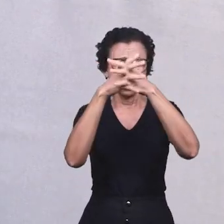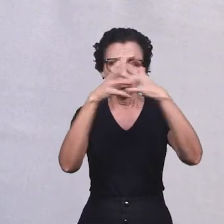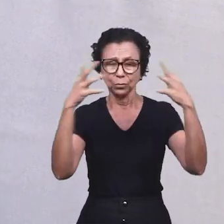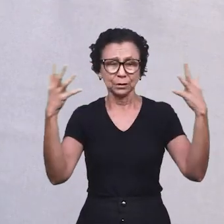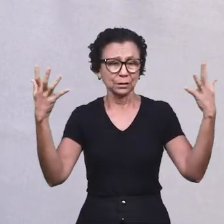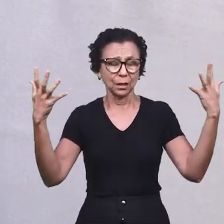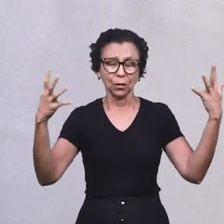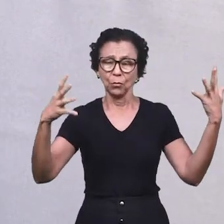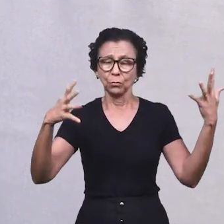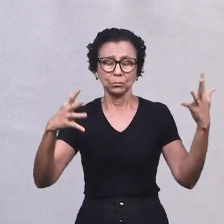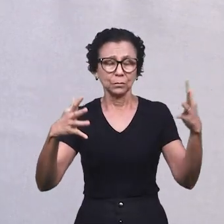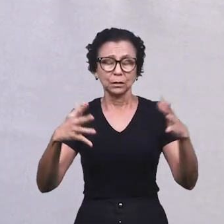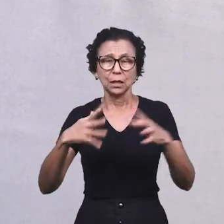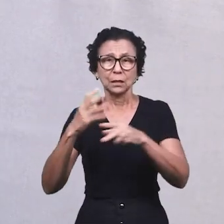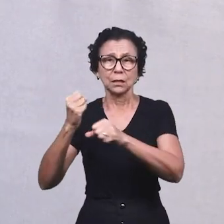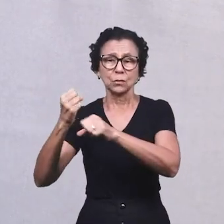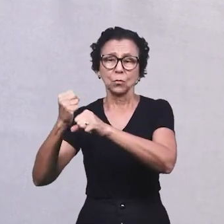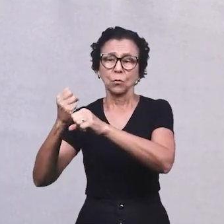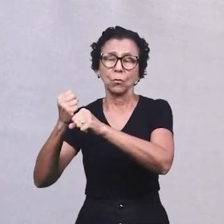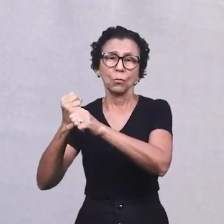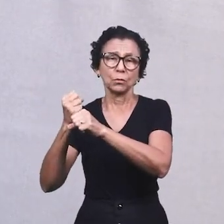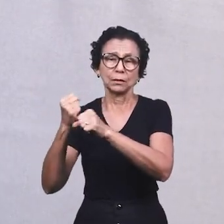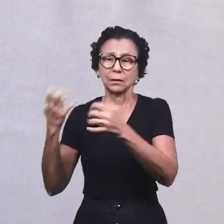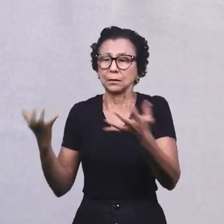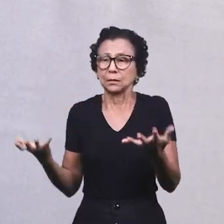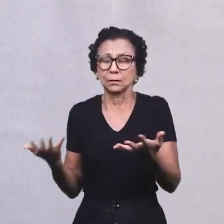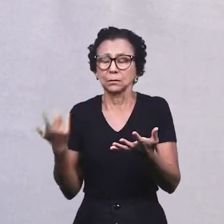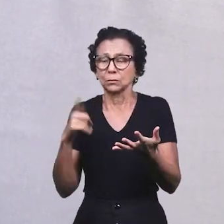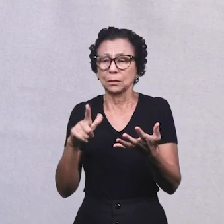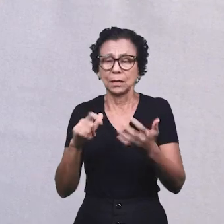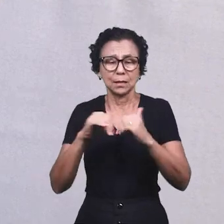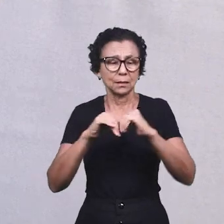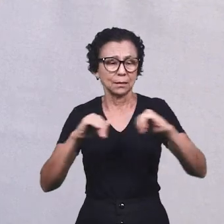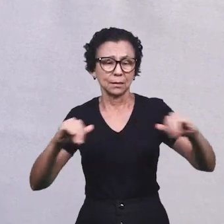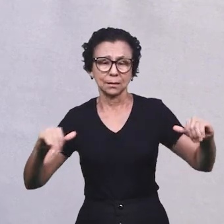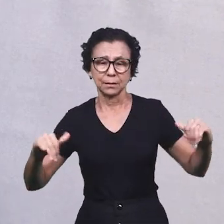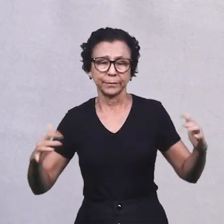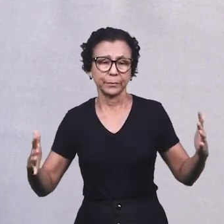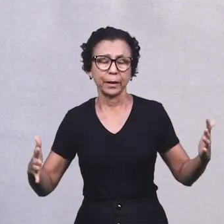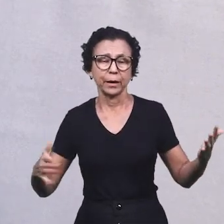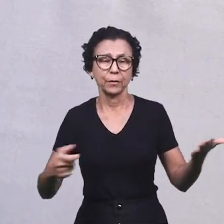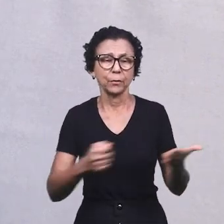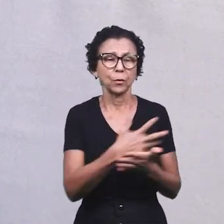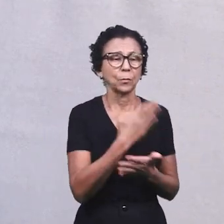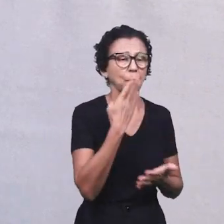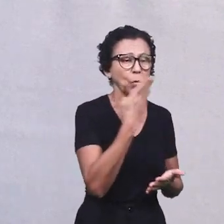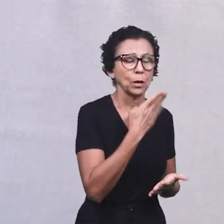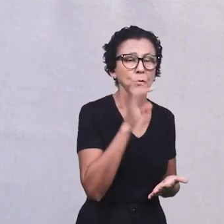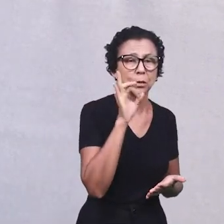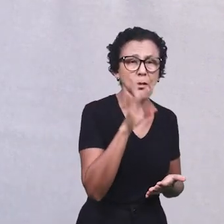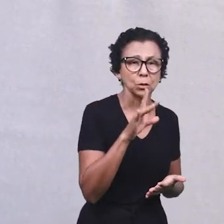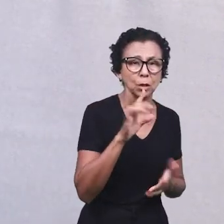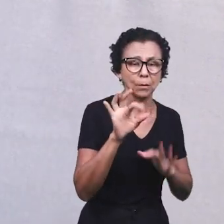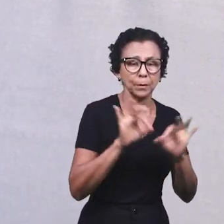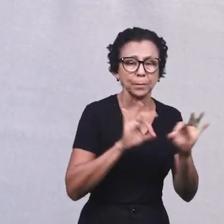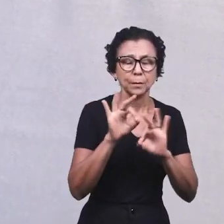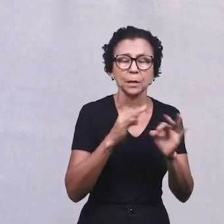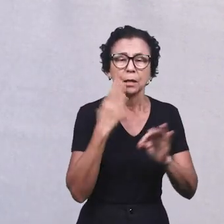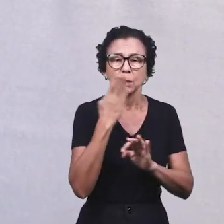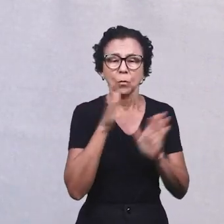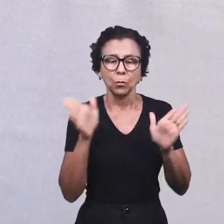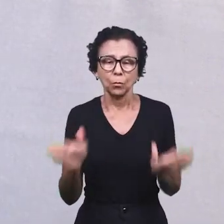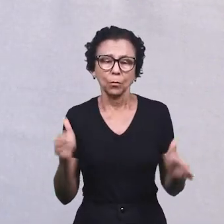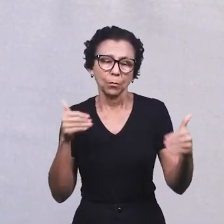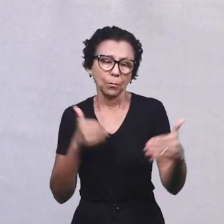misturando muito as contas ali, né? Você não consegue separar, vou comprar o açúcar só para fazer